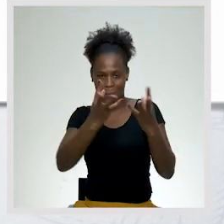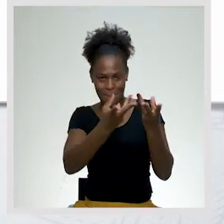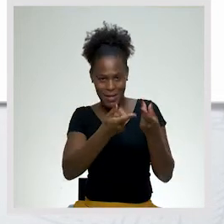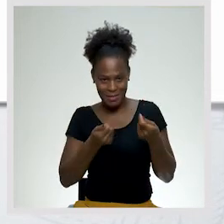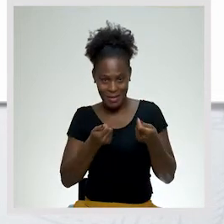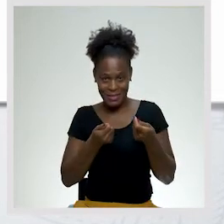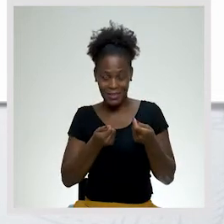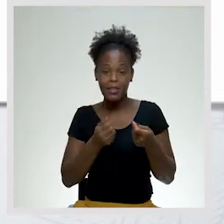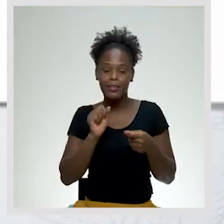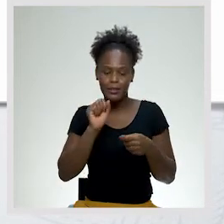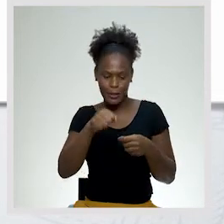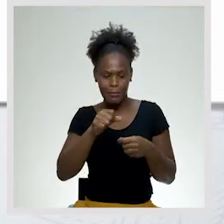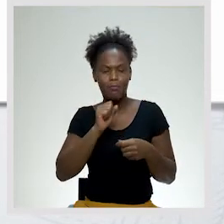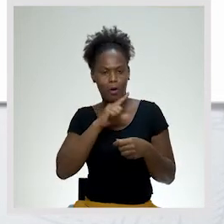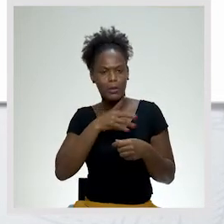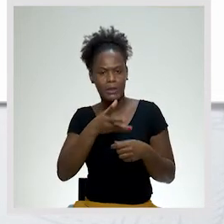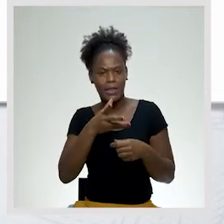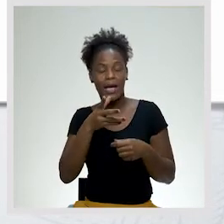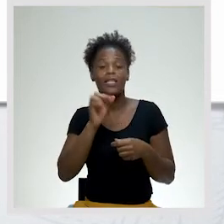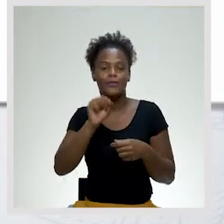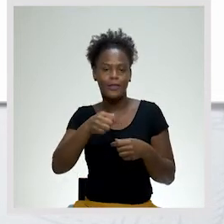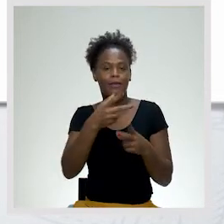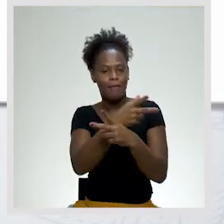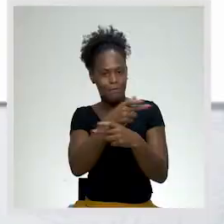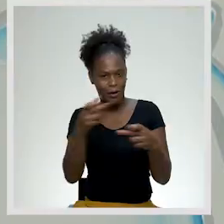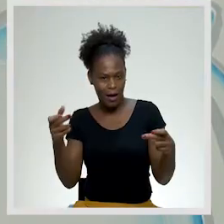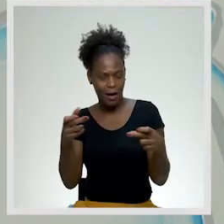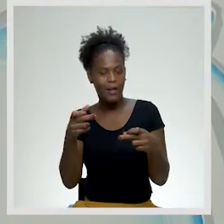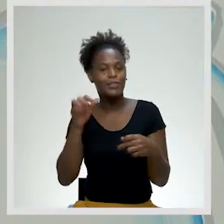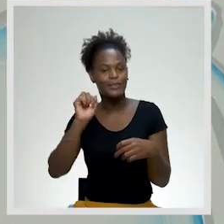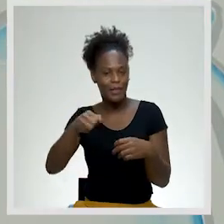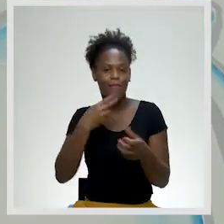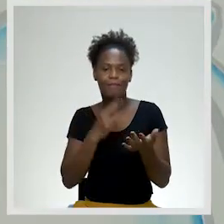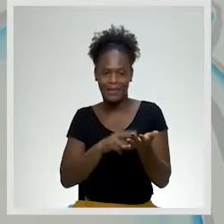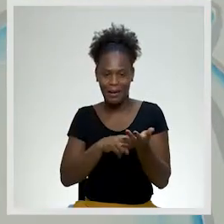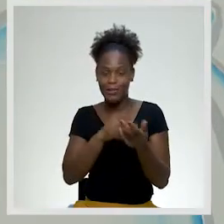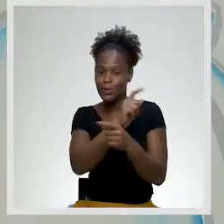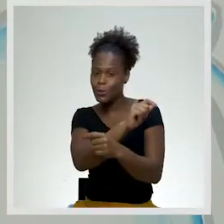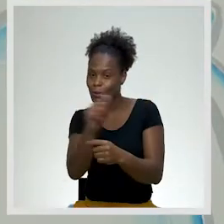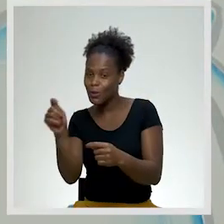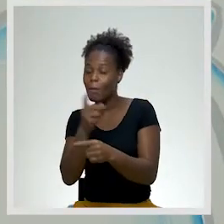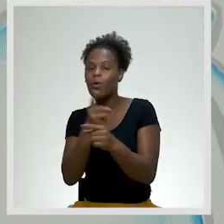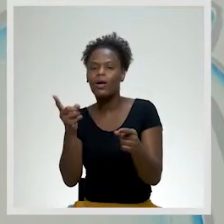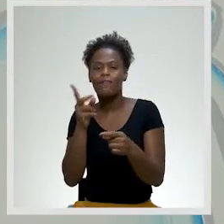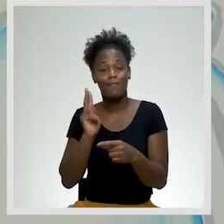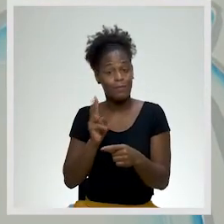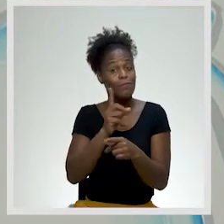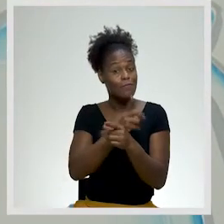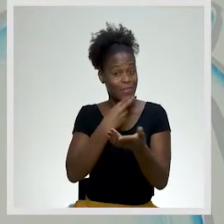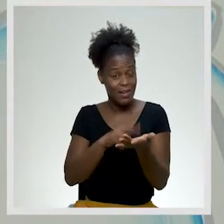matemática. Podemos sim considerar que esta afirmação é verdadeira. Por quê? Porque